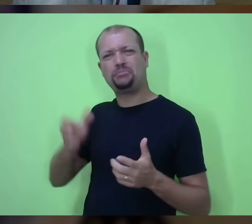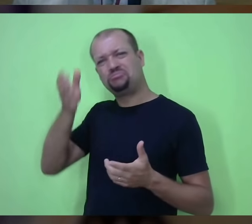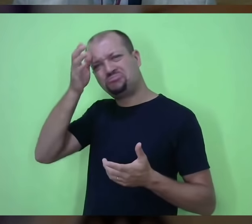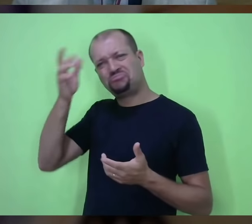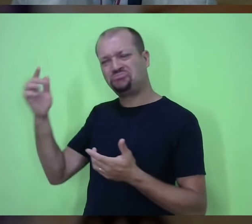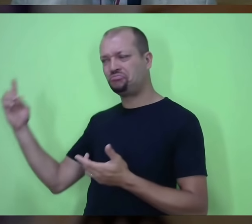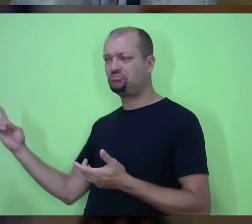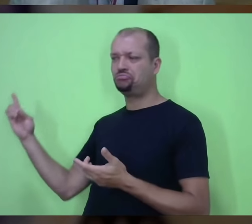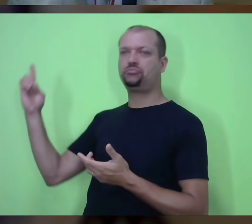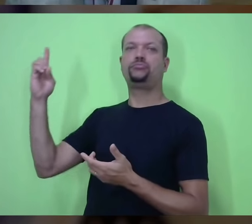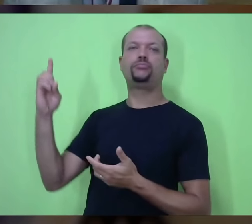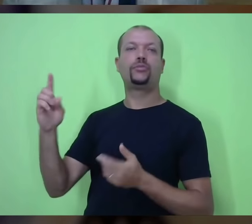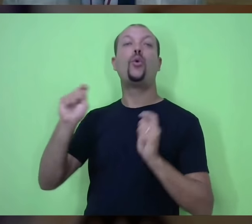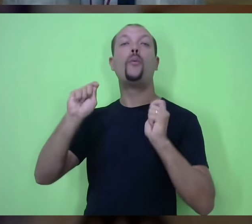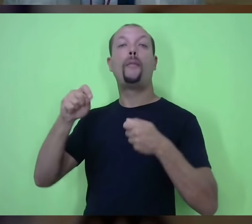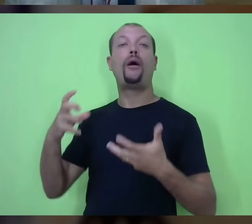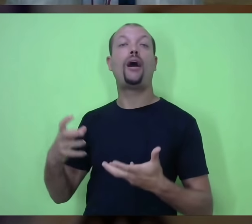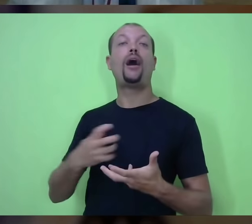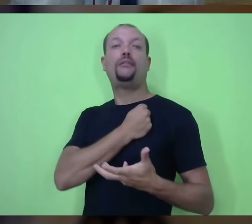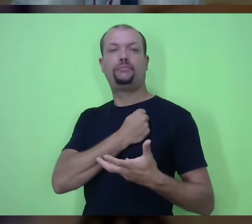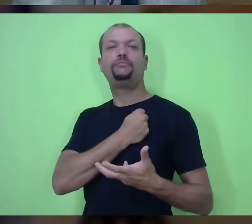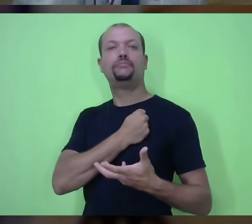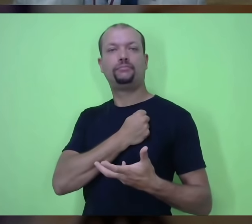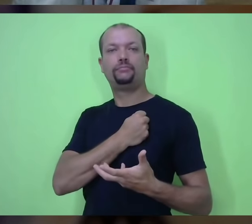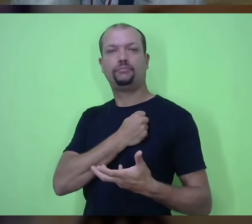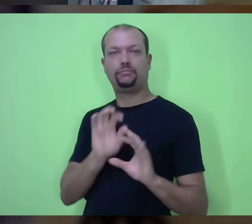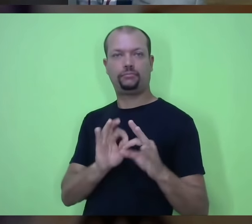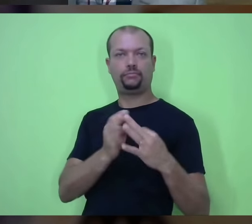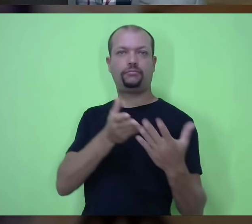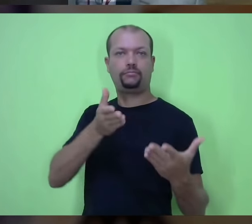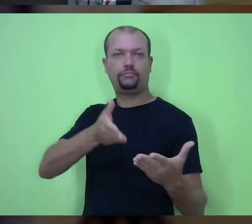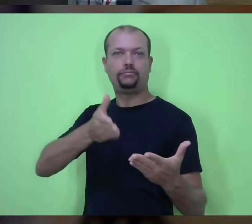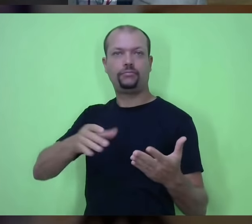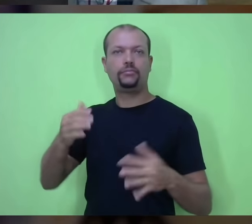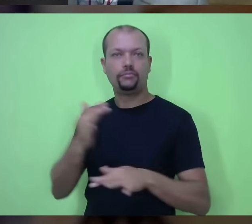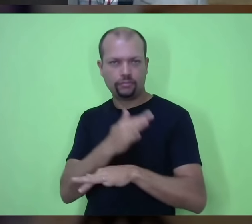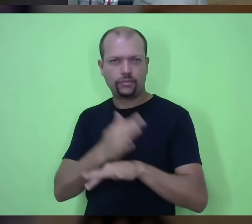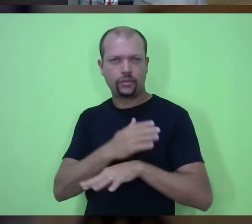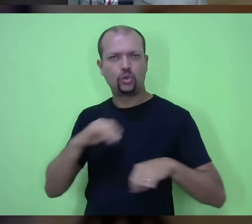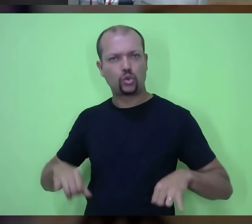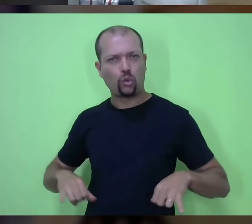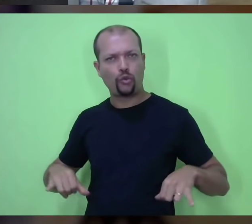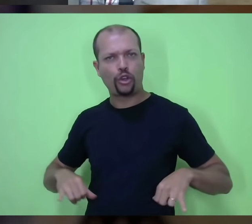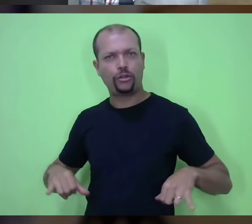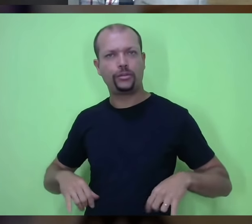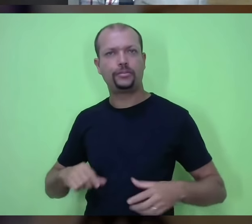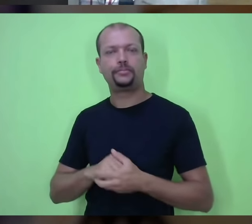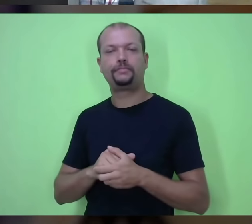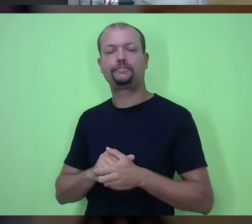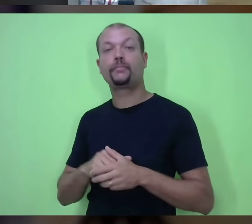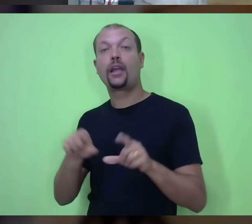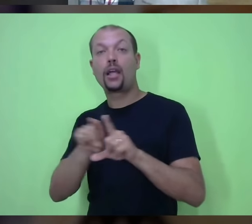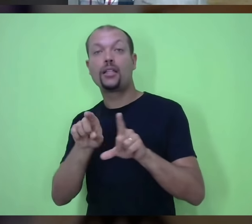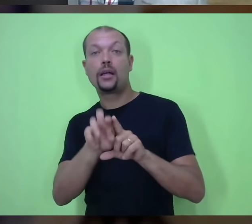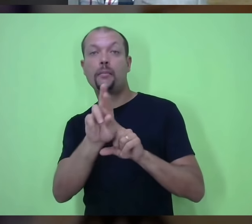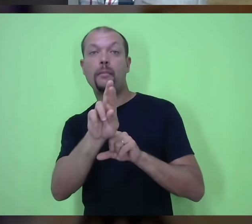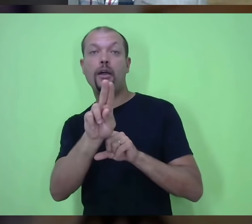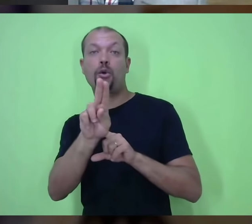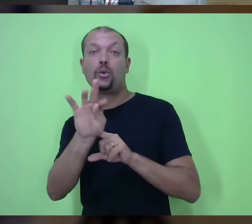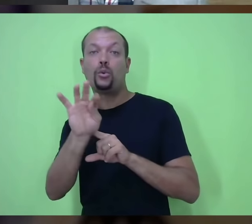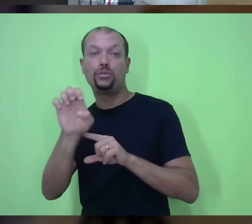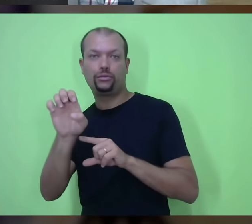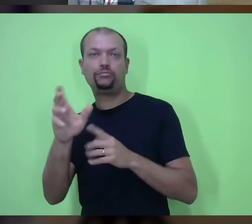ser apresentado como um resgatador. Isso é forte lá no livro de Ruth